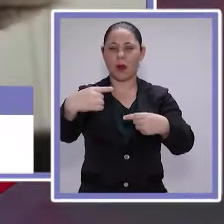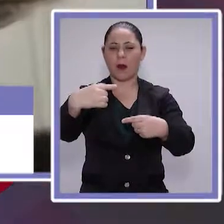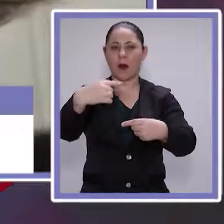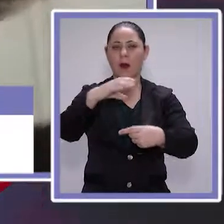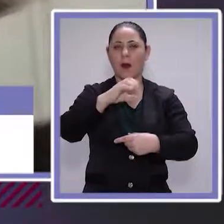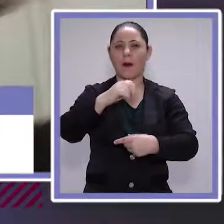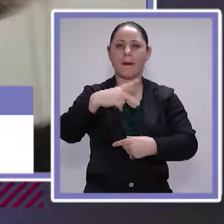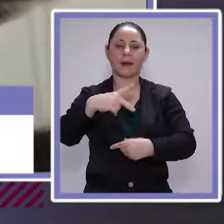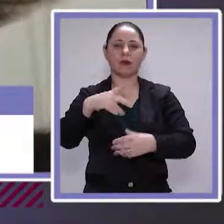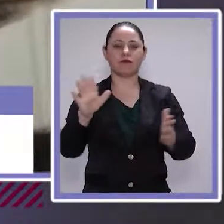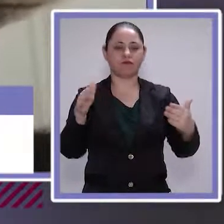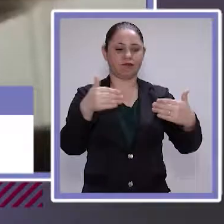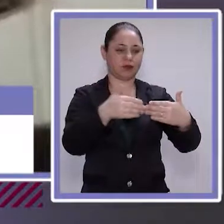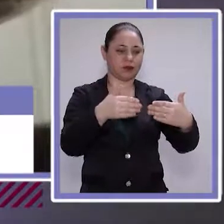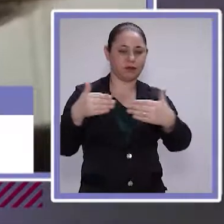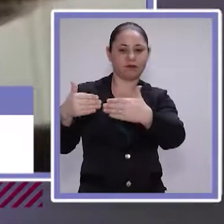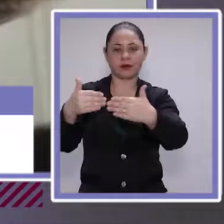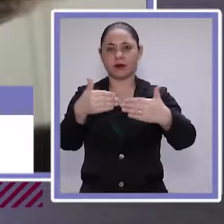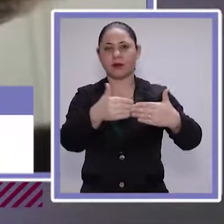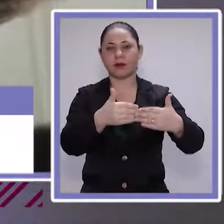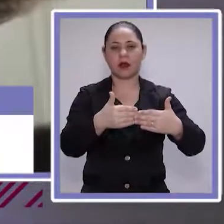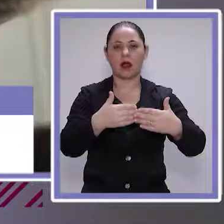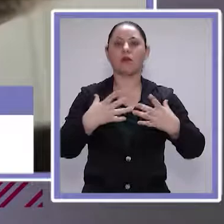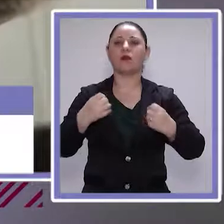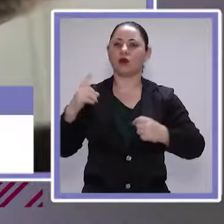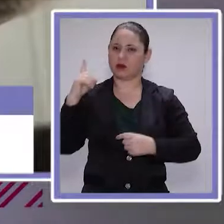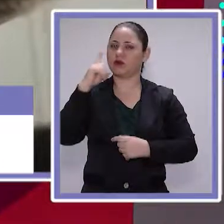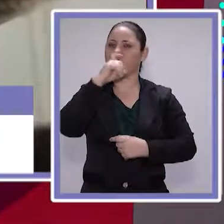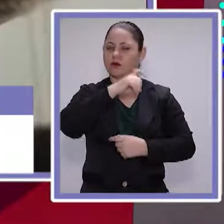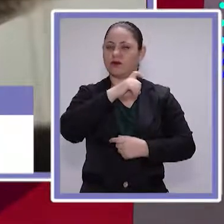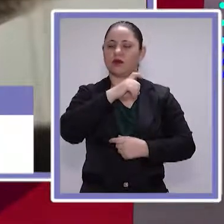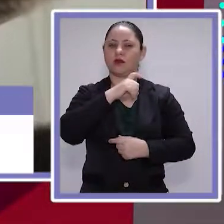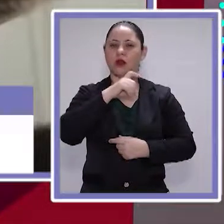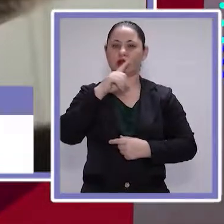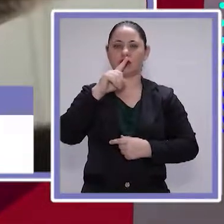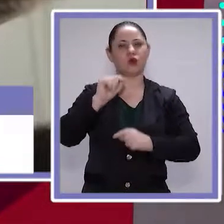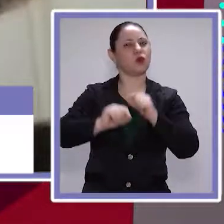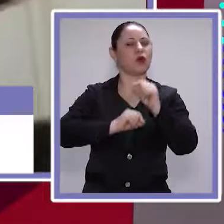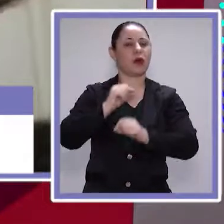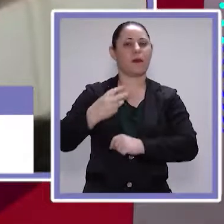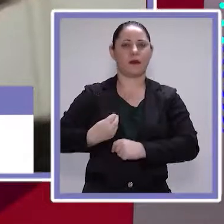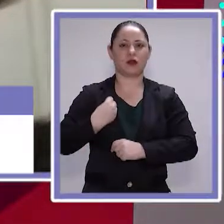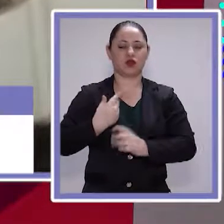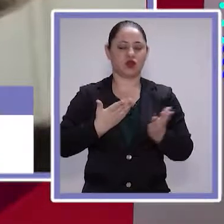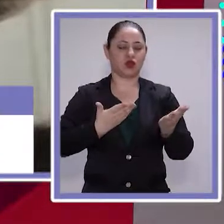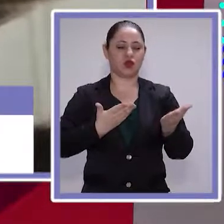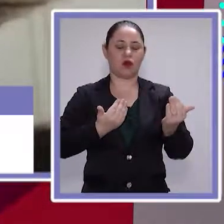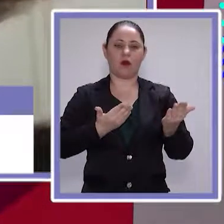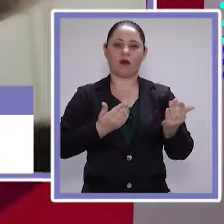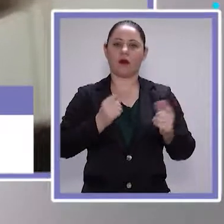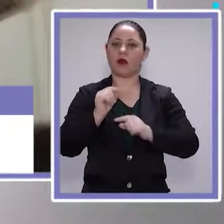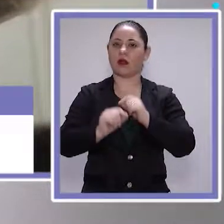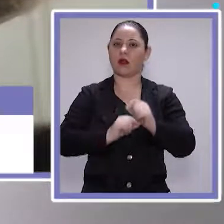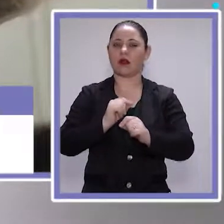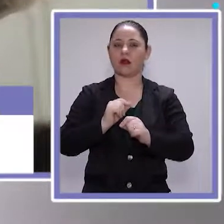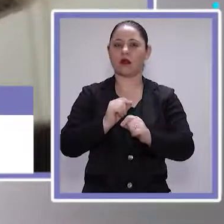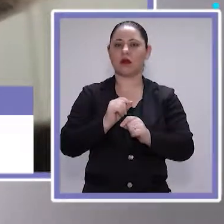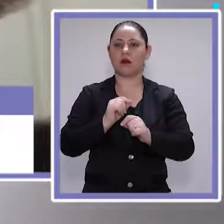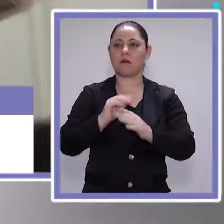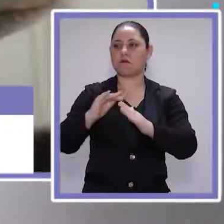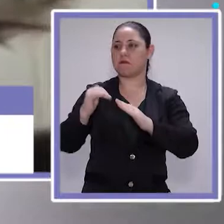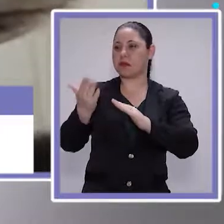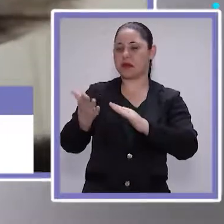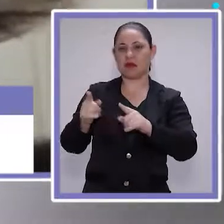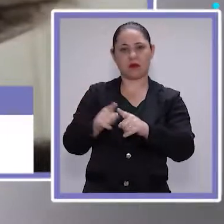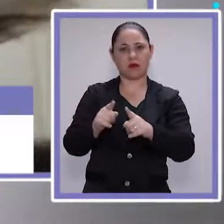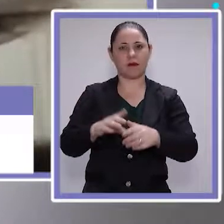se discutiu a portas fechadas, e com muita dificuldade a sociedade civil, principalmente a juventude, ficavam sempre